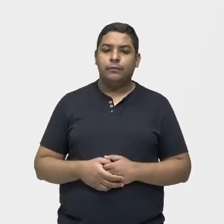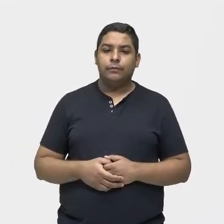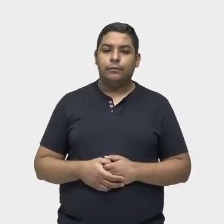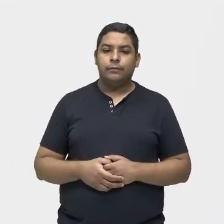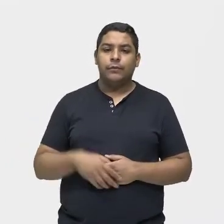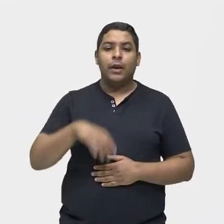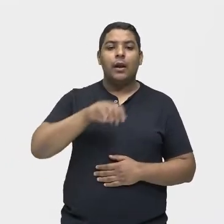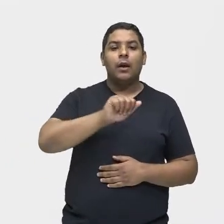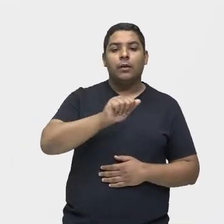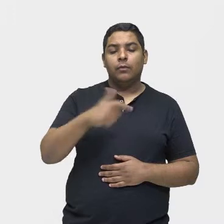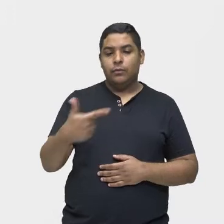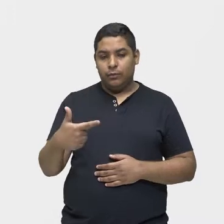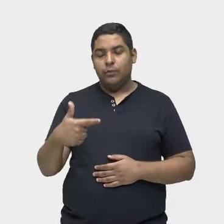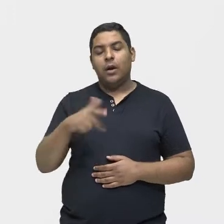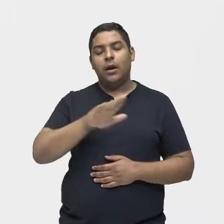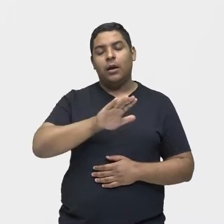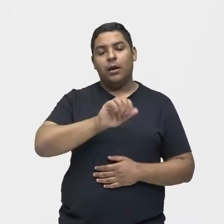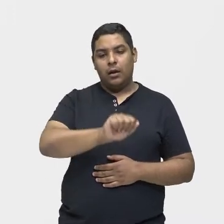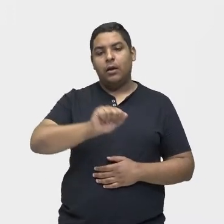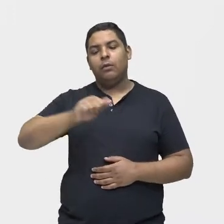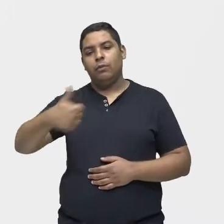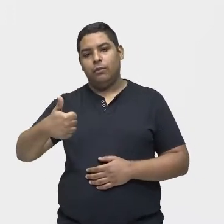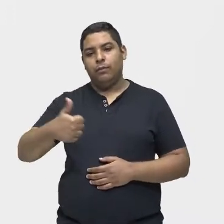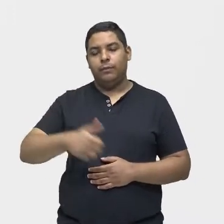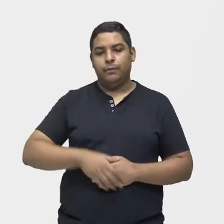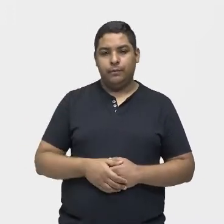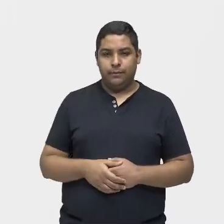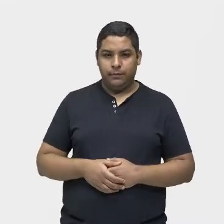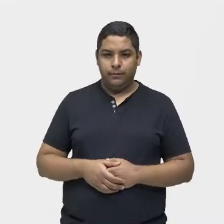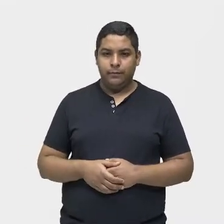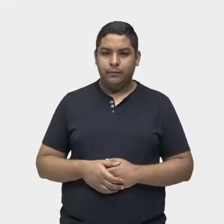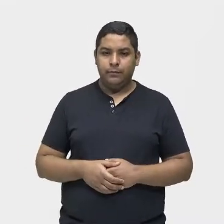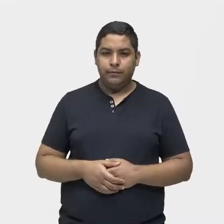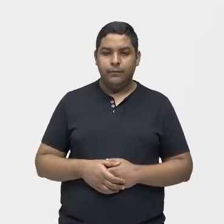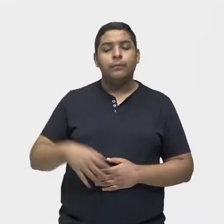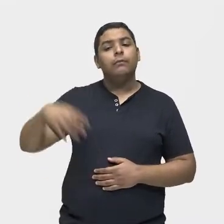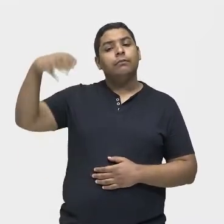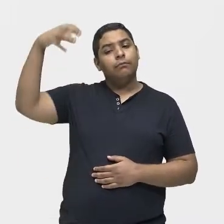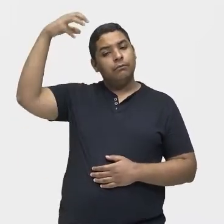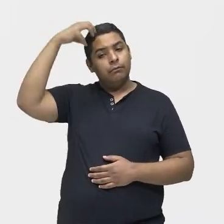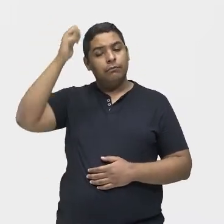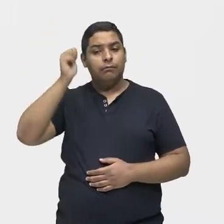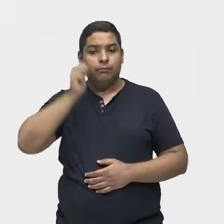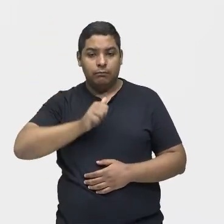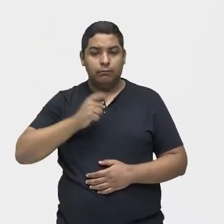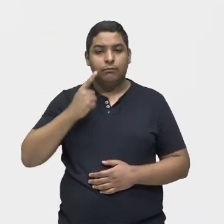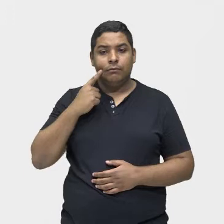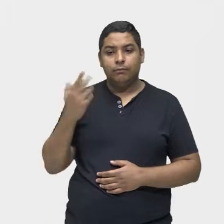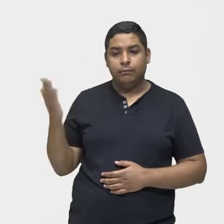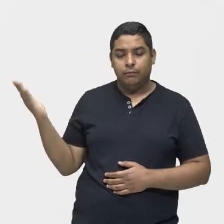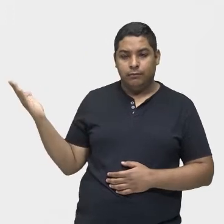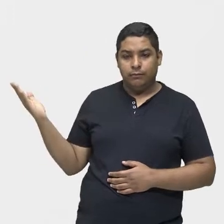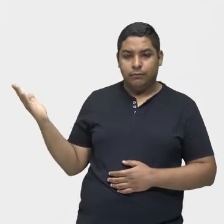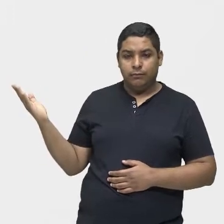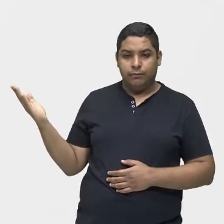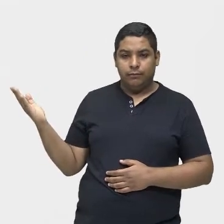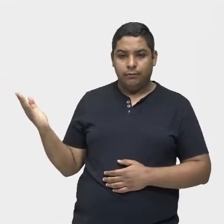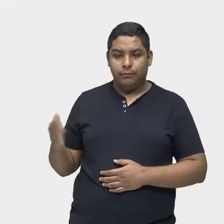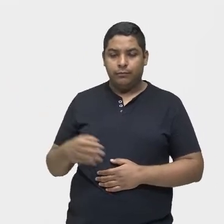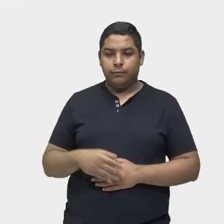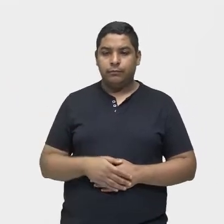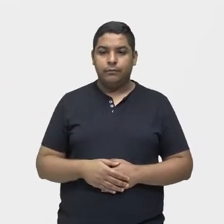A1, nós temos a rainha, ou a dama, né? Na